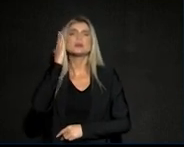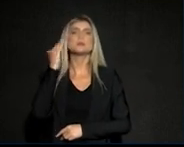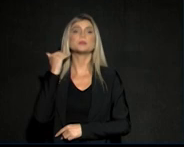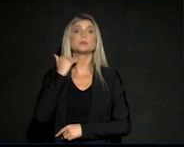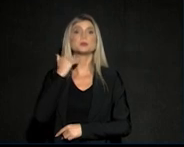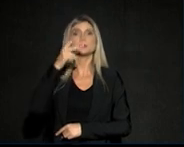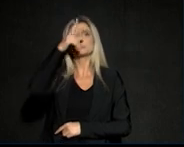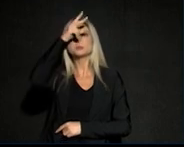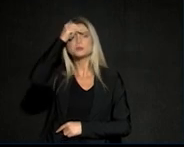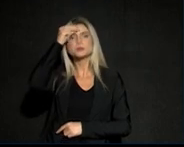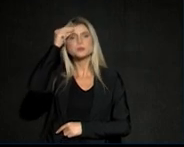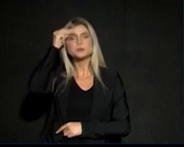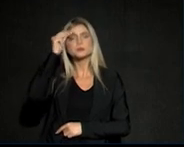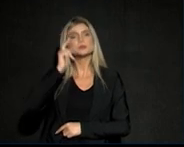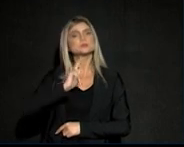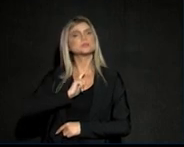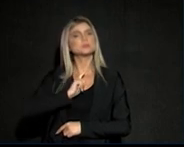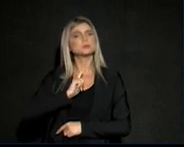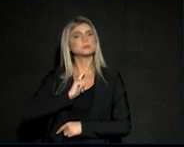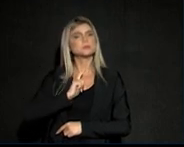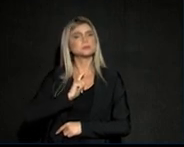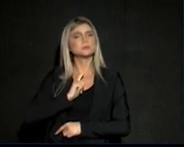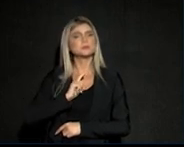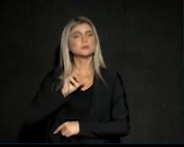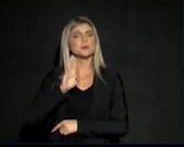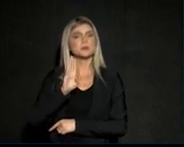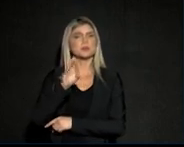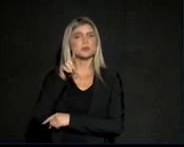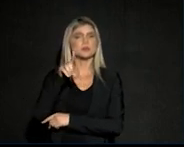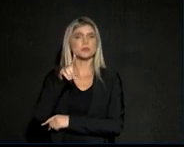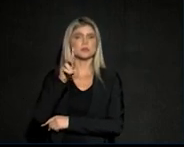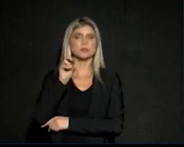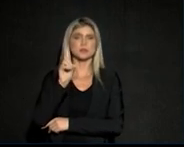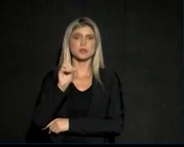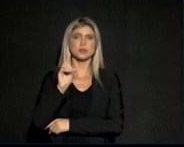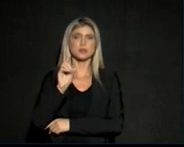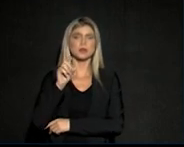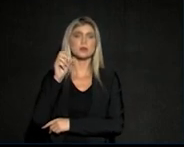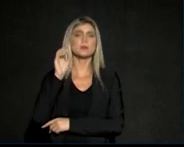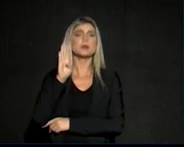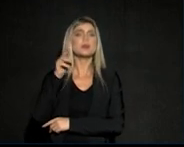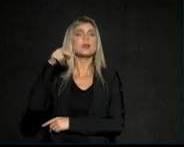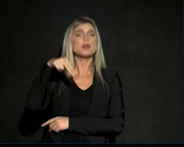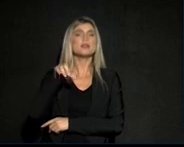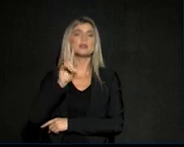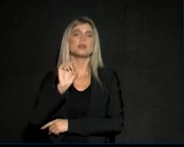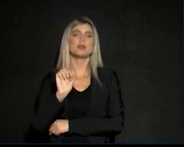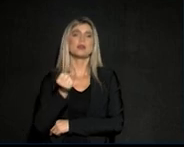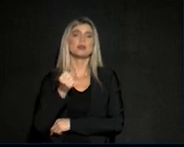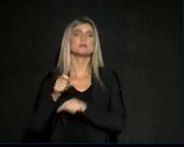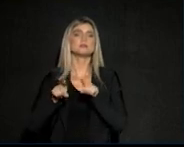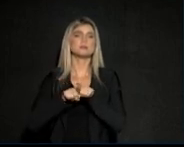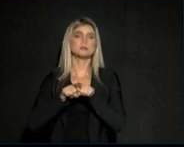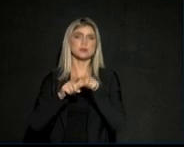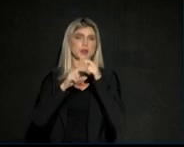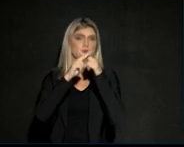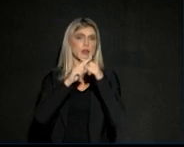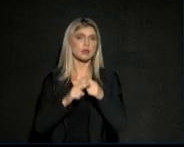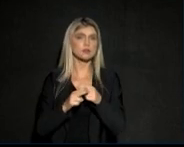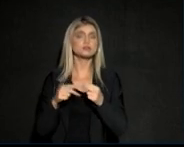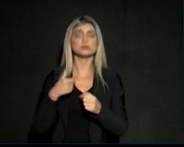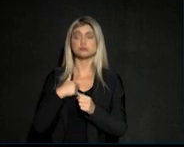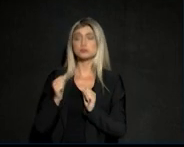100% estatais um de atacado eo de varejo que obedece a caixa mas o Montesano esteve na Secretaria de